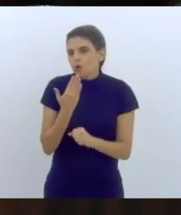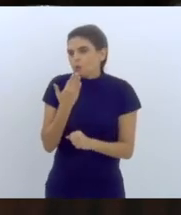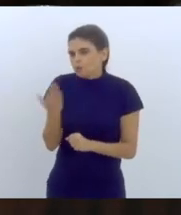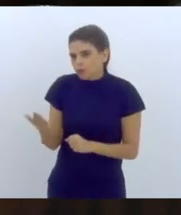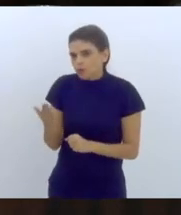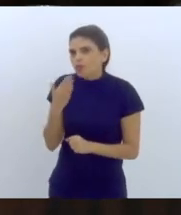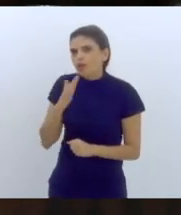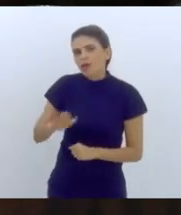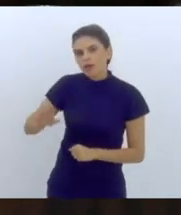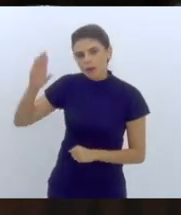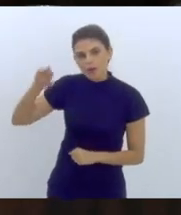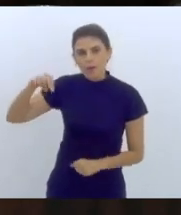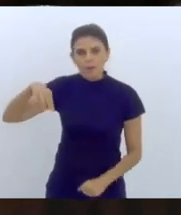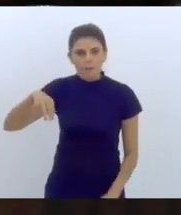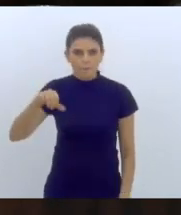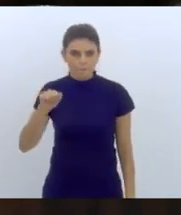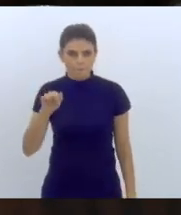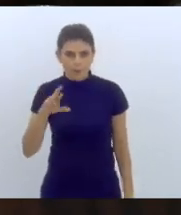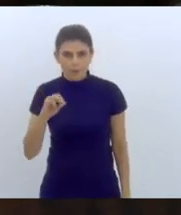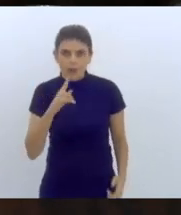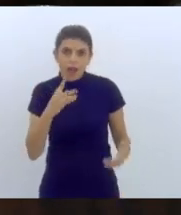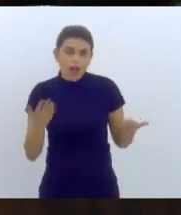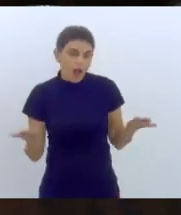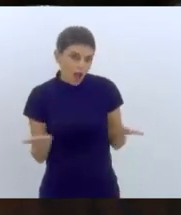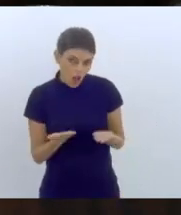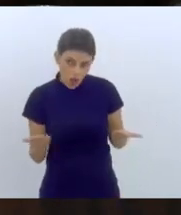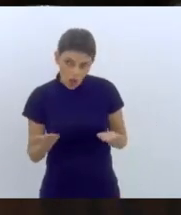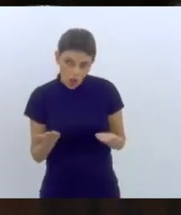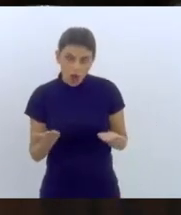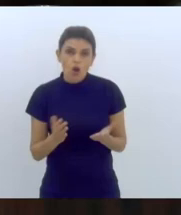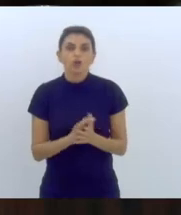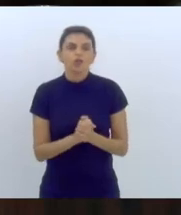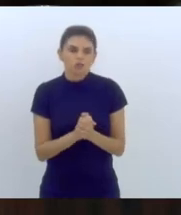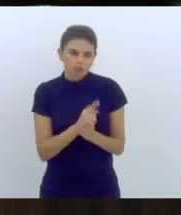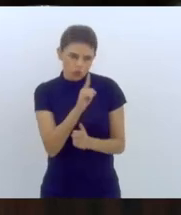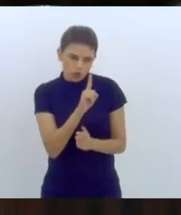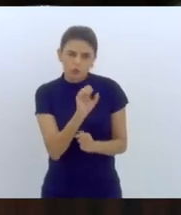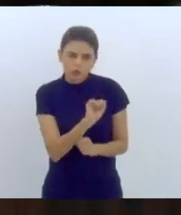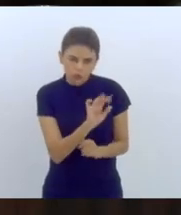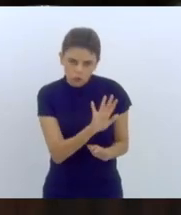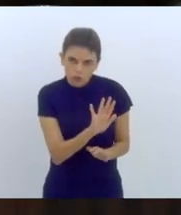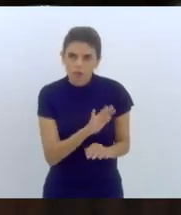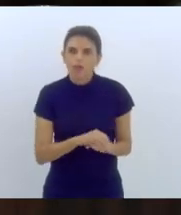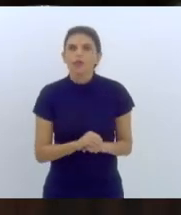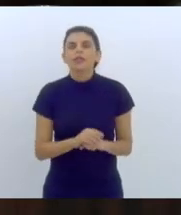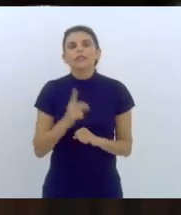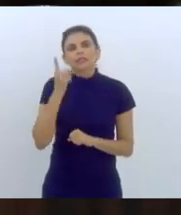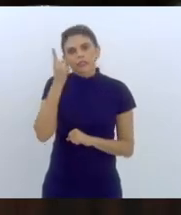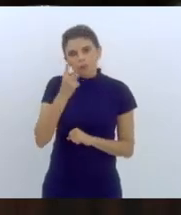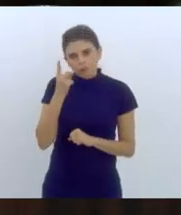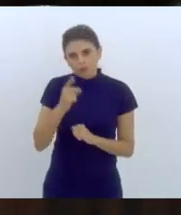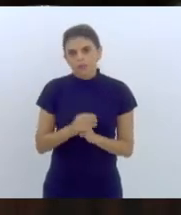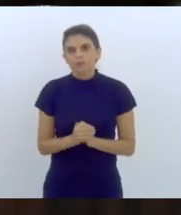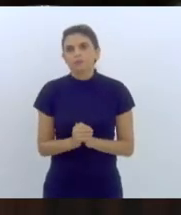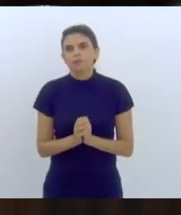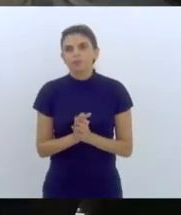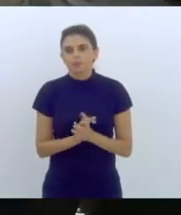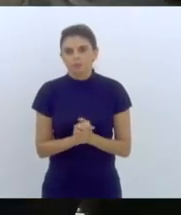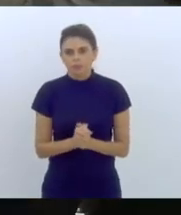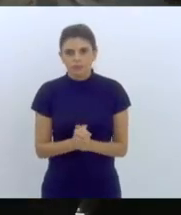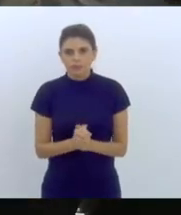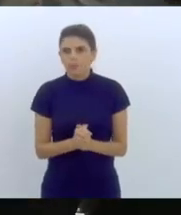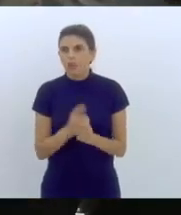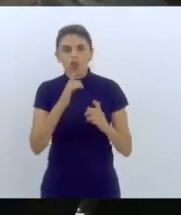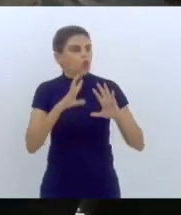ordem ao deputado Márcio Galberto. Agora, por uma questão, só um segundo, nobre deputado. Todo mundo